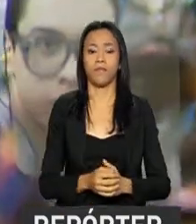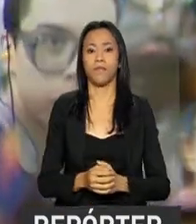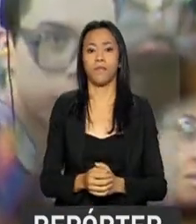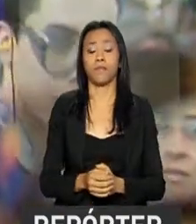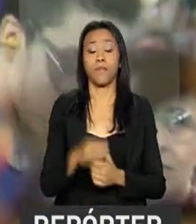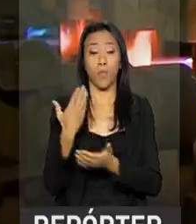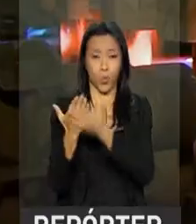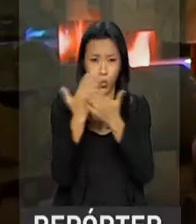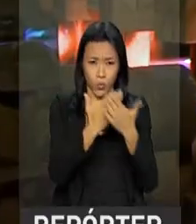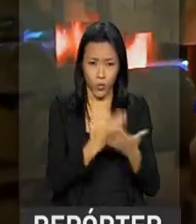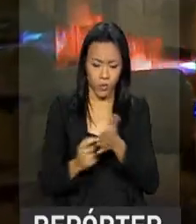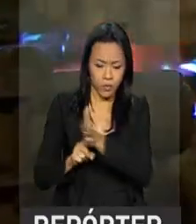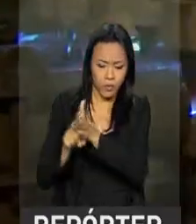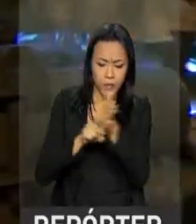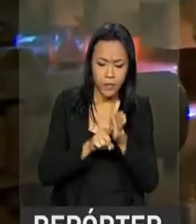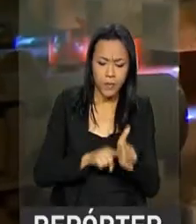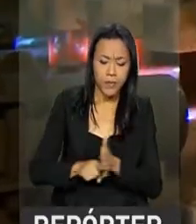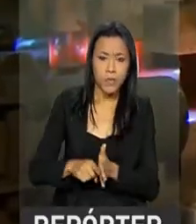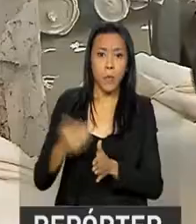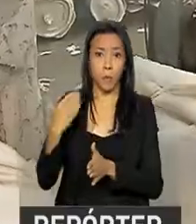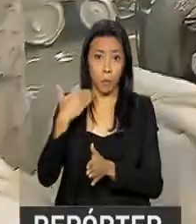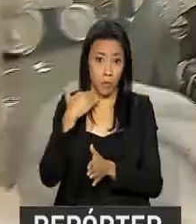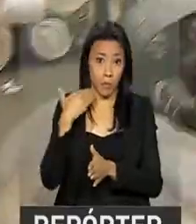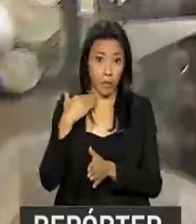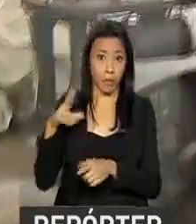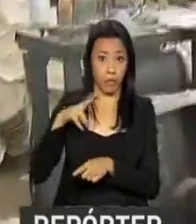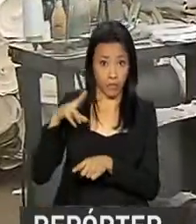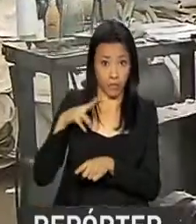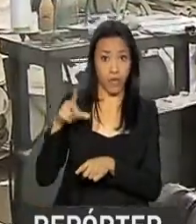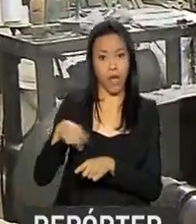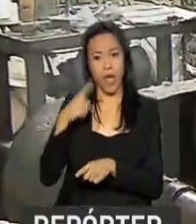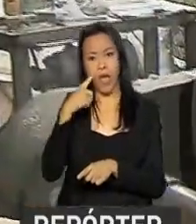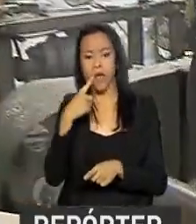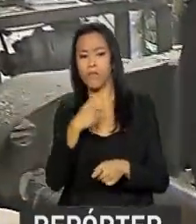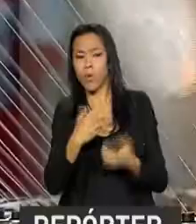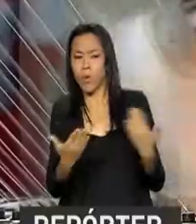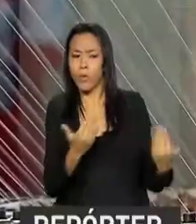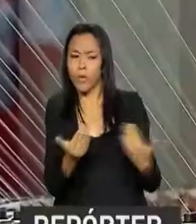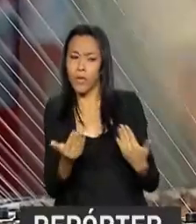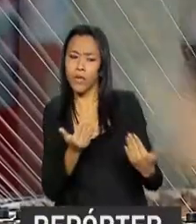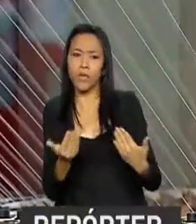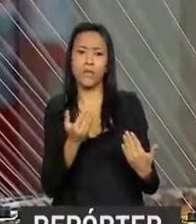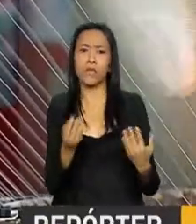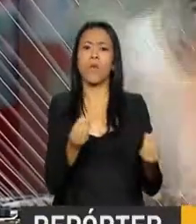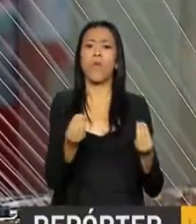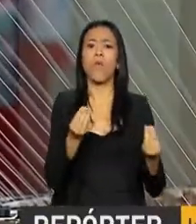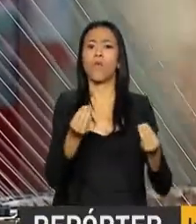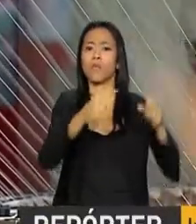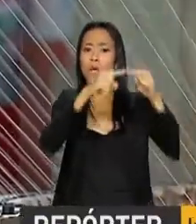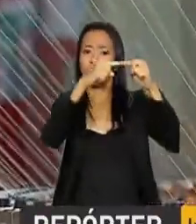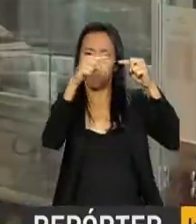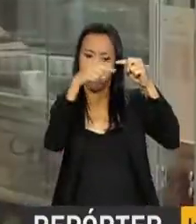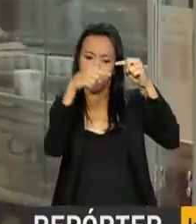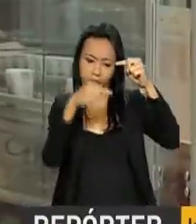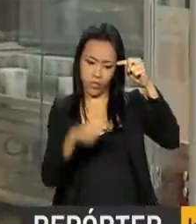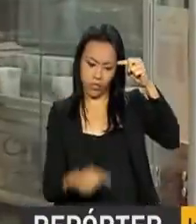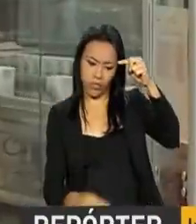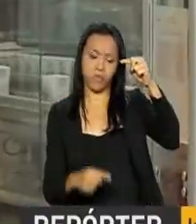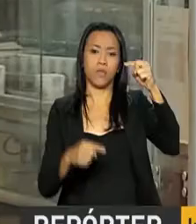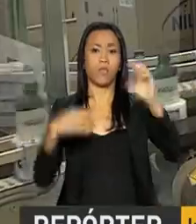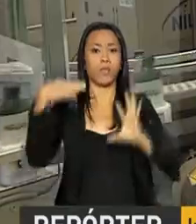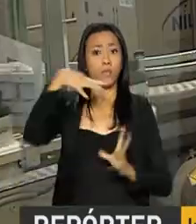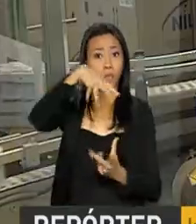O estudo feito pelo maior banco privado do país compara as posições ocupadas atualmente pelo Brasil no ranking de competitividade